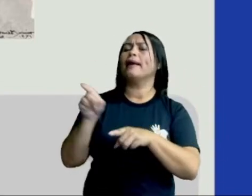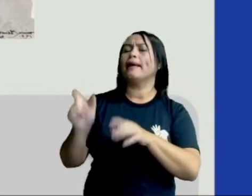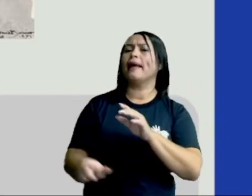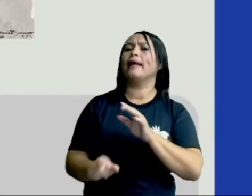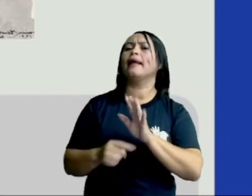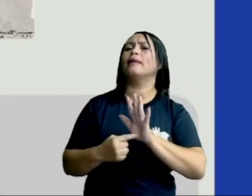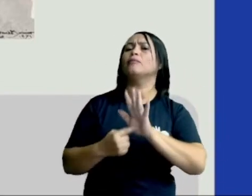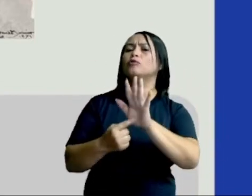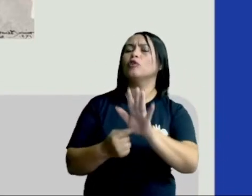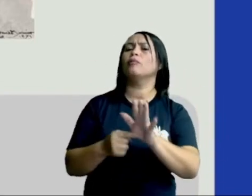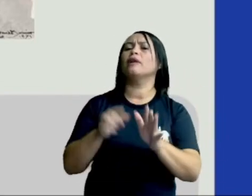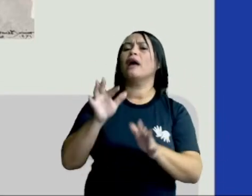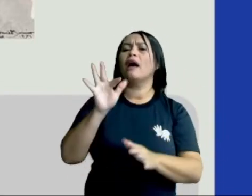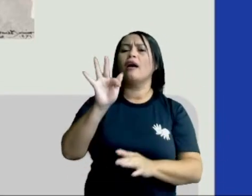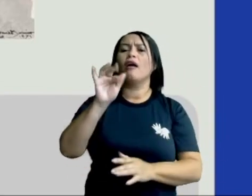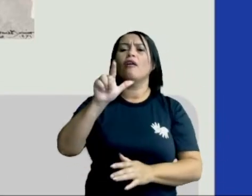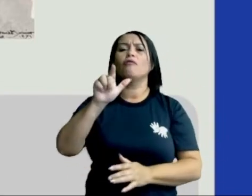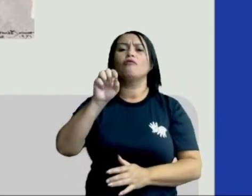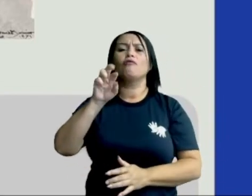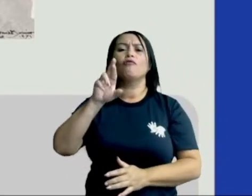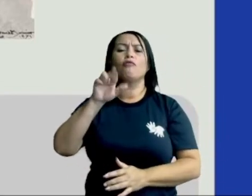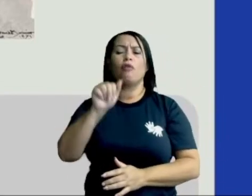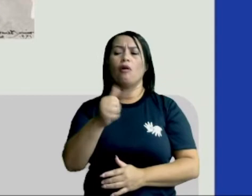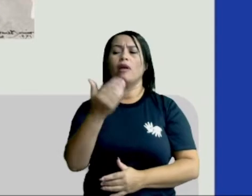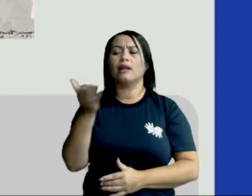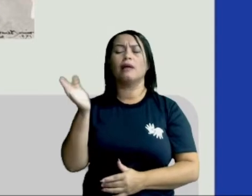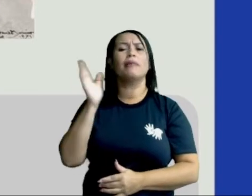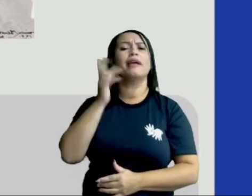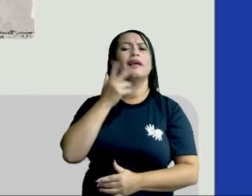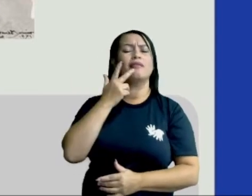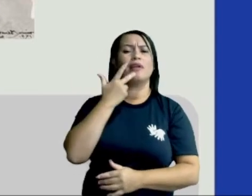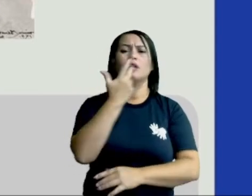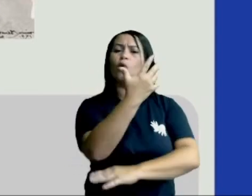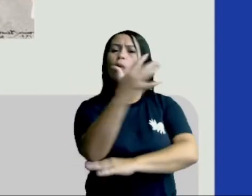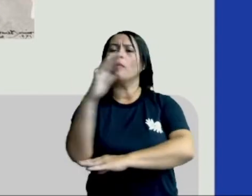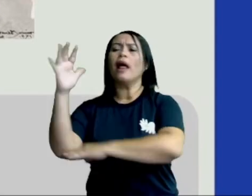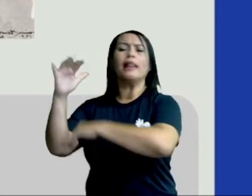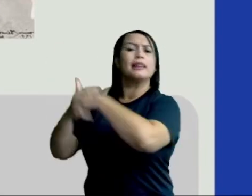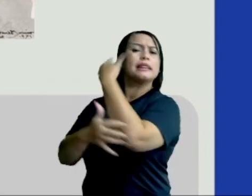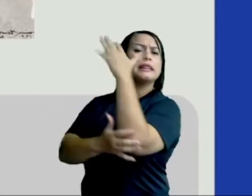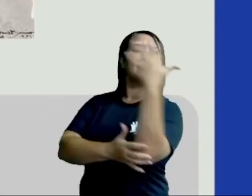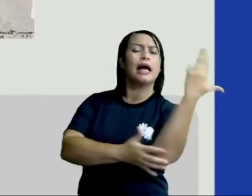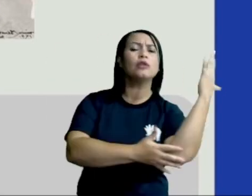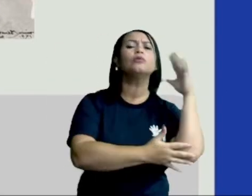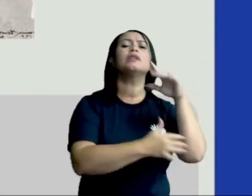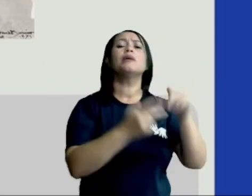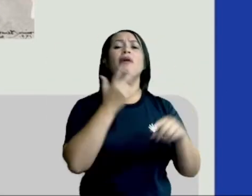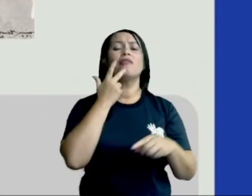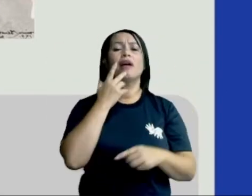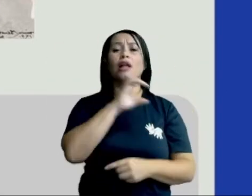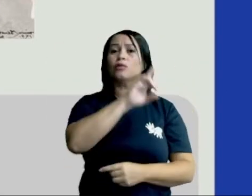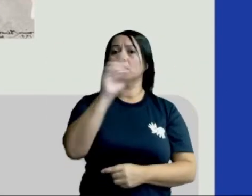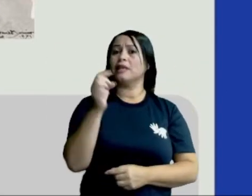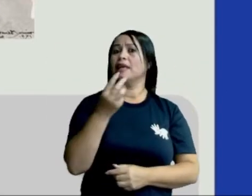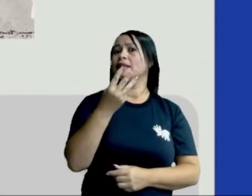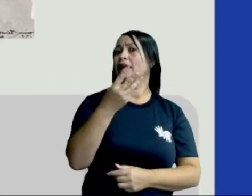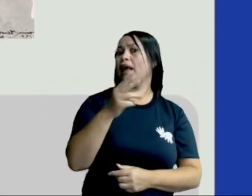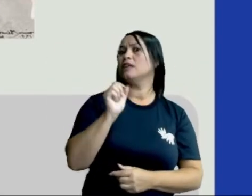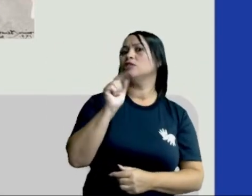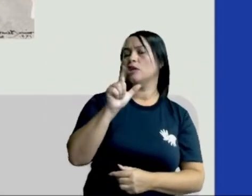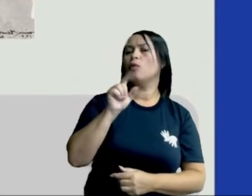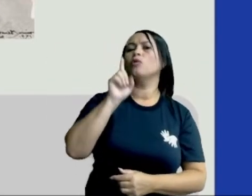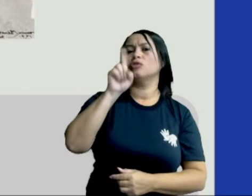aqui, para essa questão que ele usa a figura de linguagem da natureza, para nos falar do dia 3 de agosto, que é um